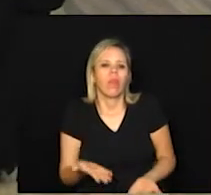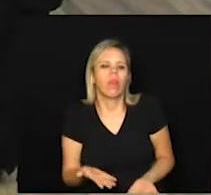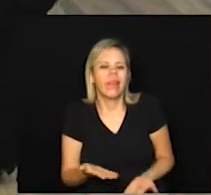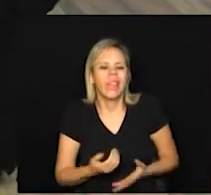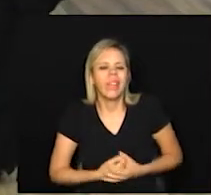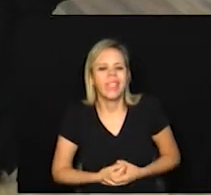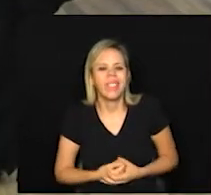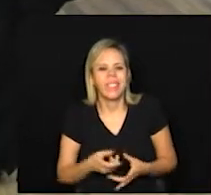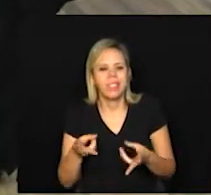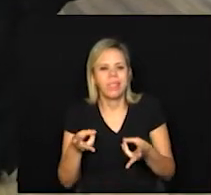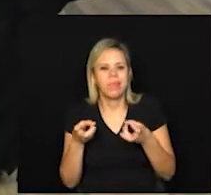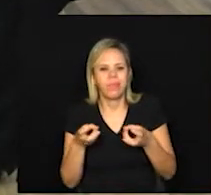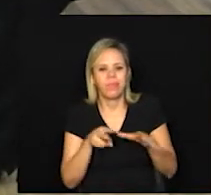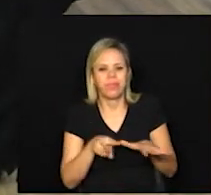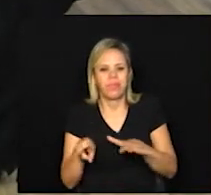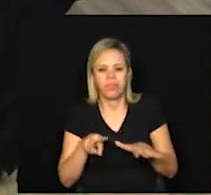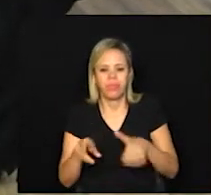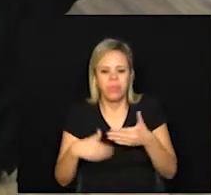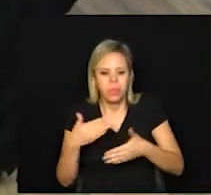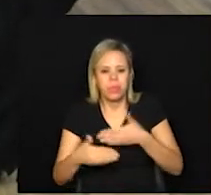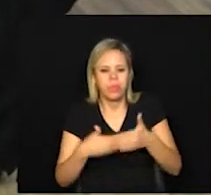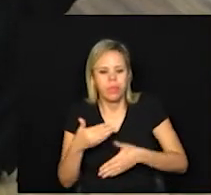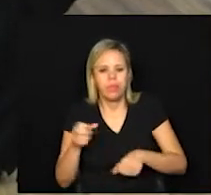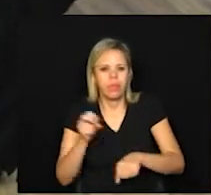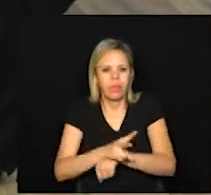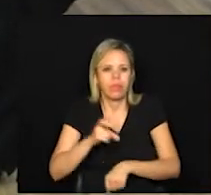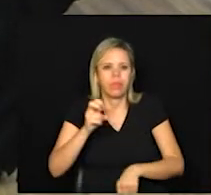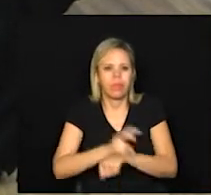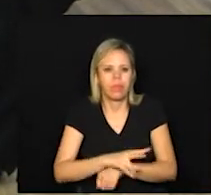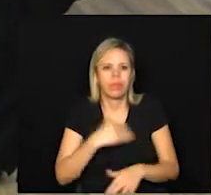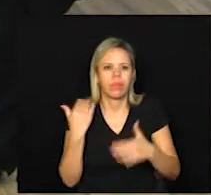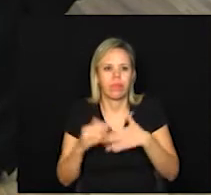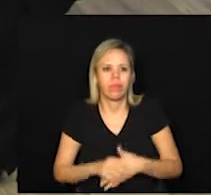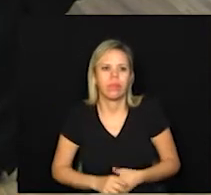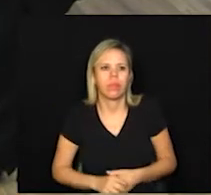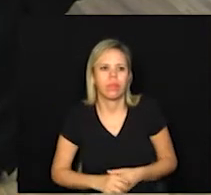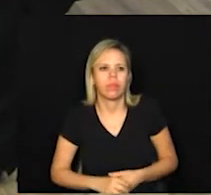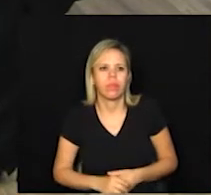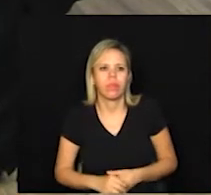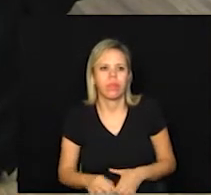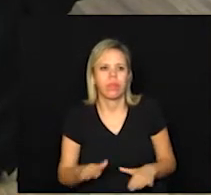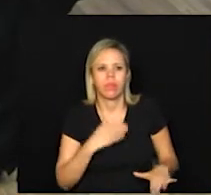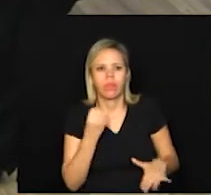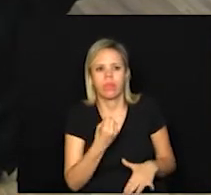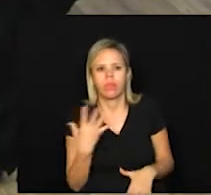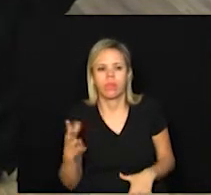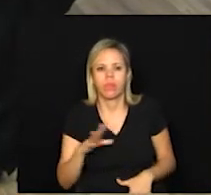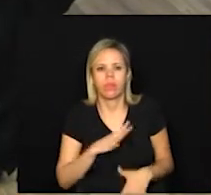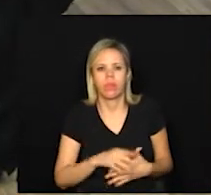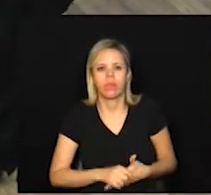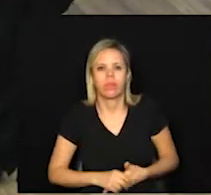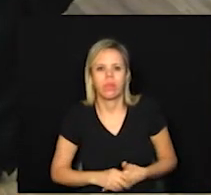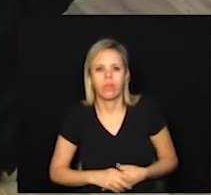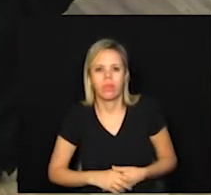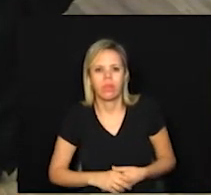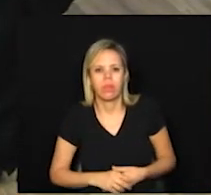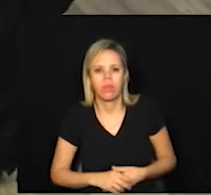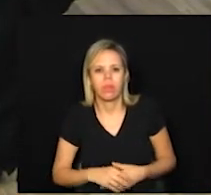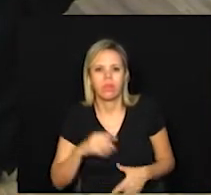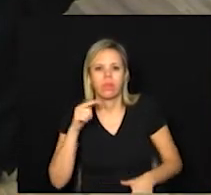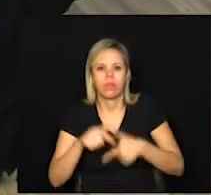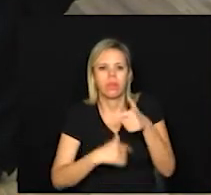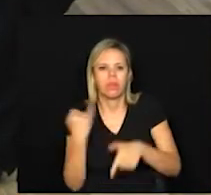gente observar semana a semana as infecções, as mortes, a mortalidade na nossa cidade. Então, é um